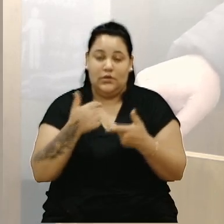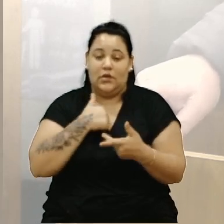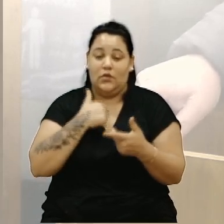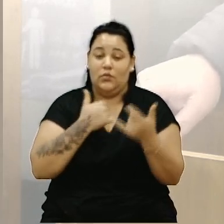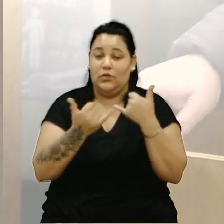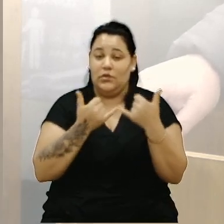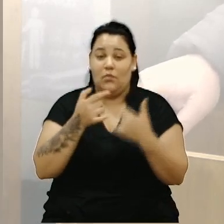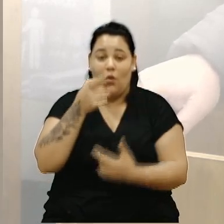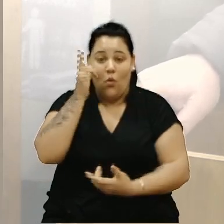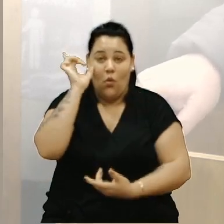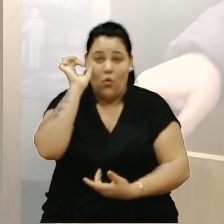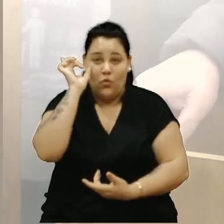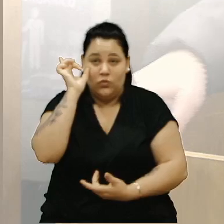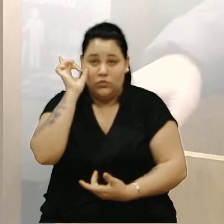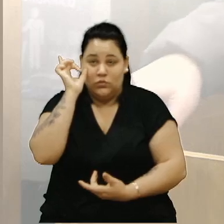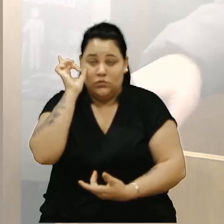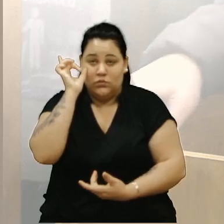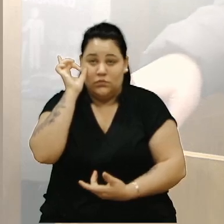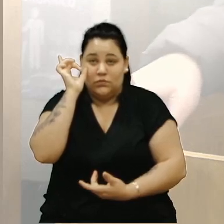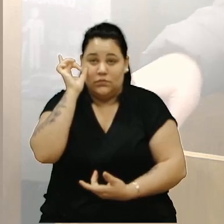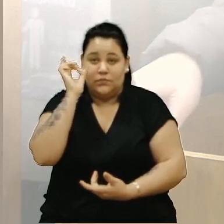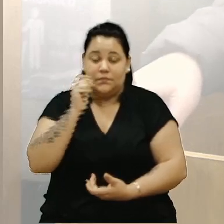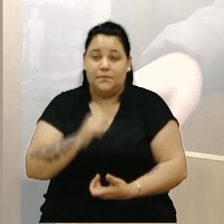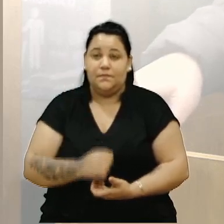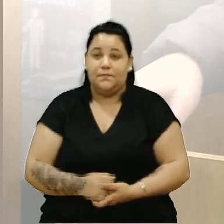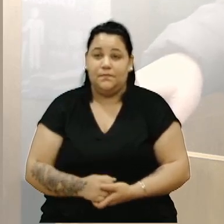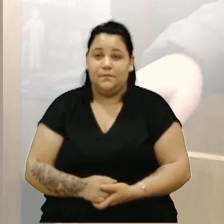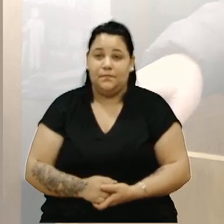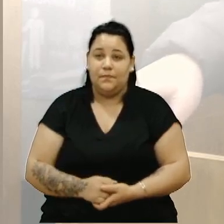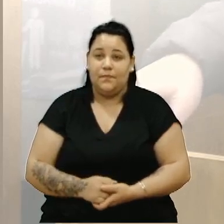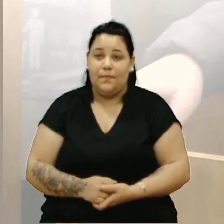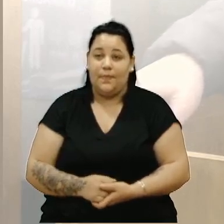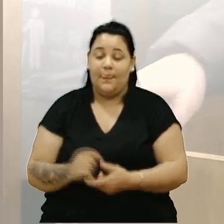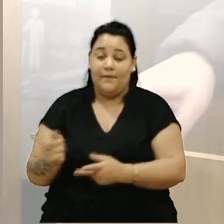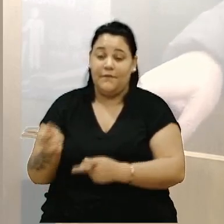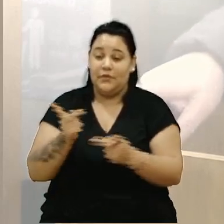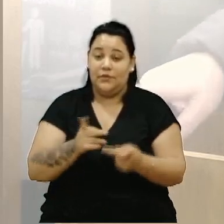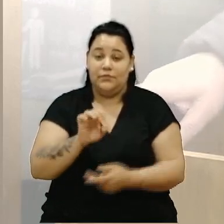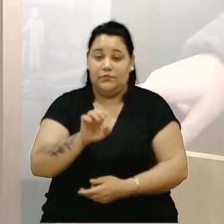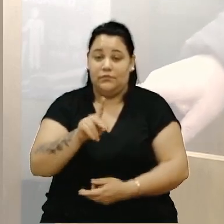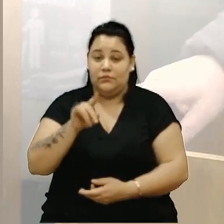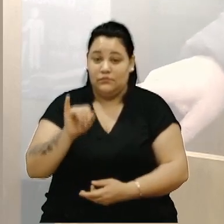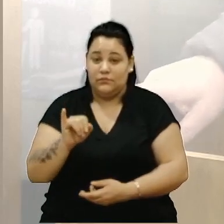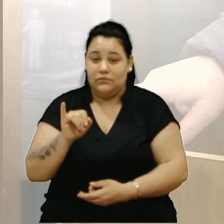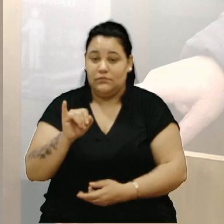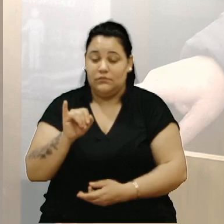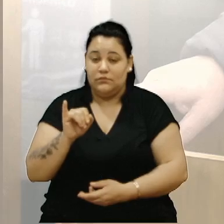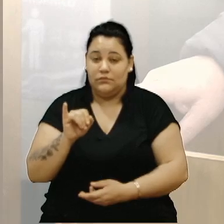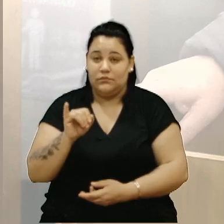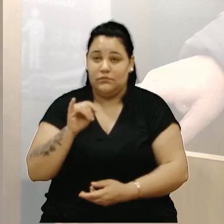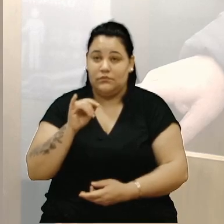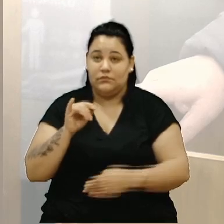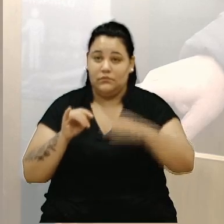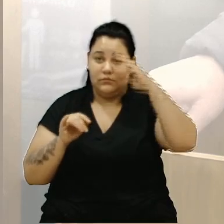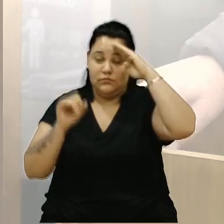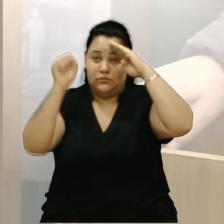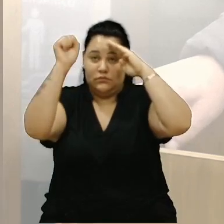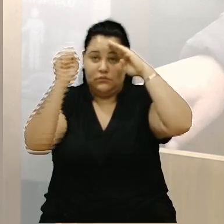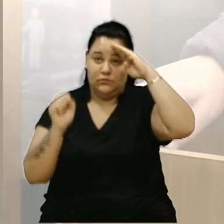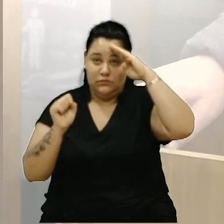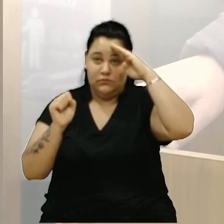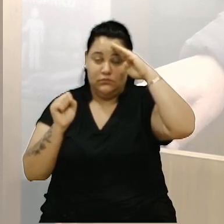ontem visitei o IPI imigrante, né? O vereador Xuxas que vai estar vendo